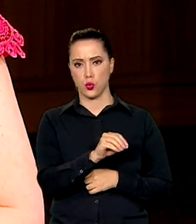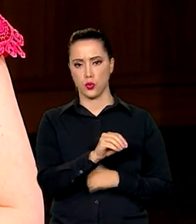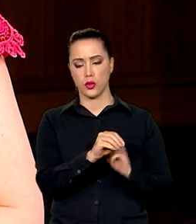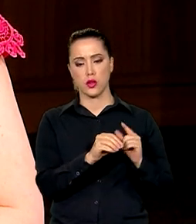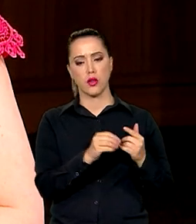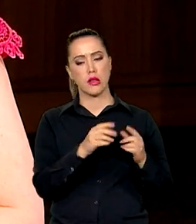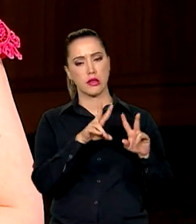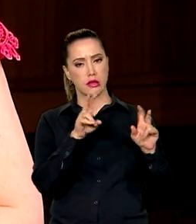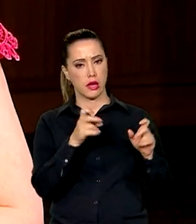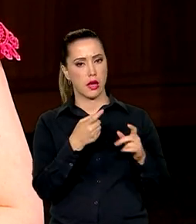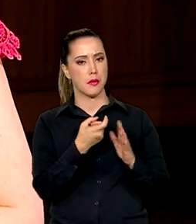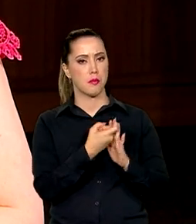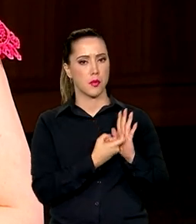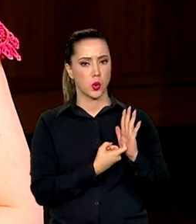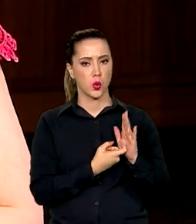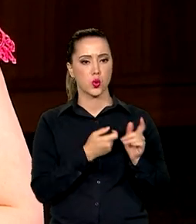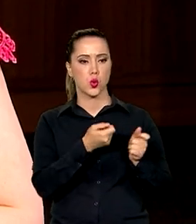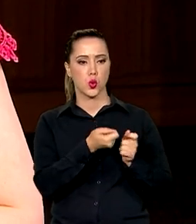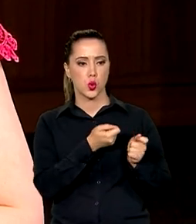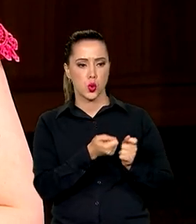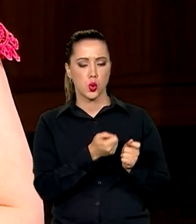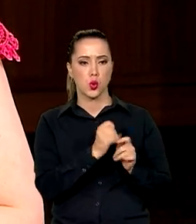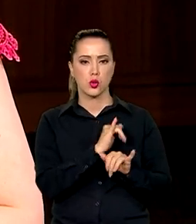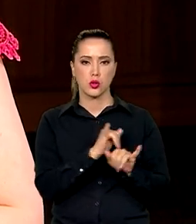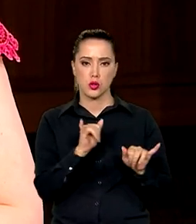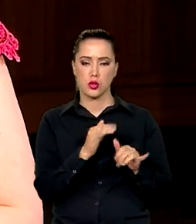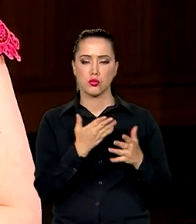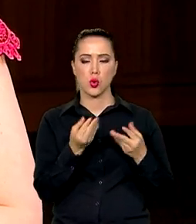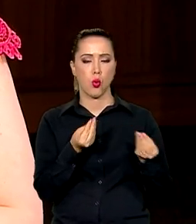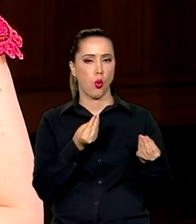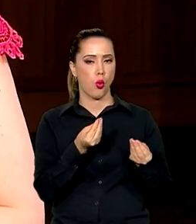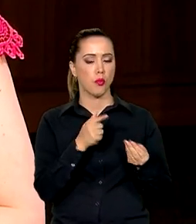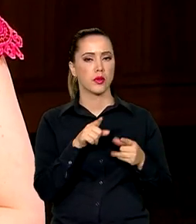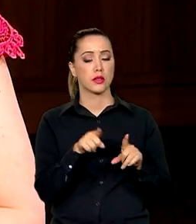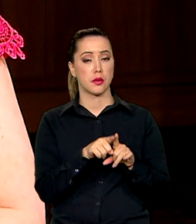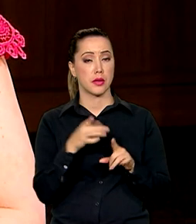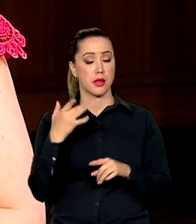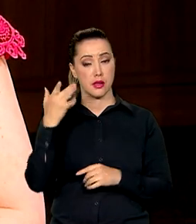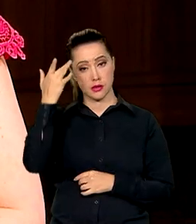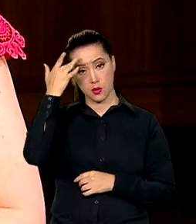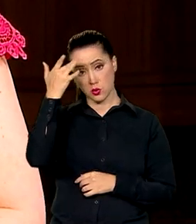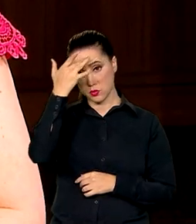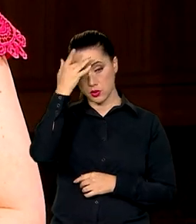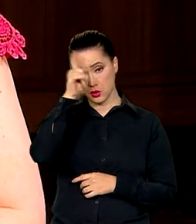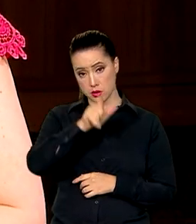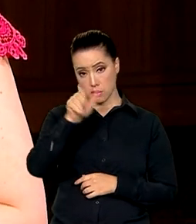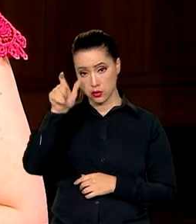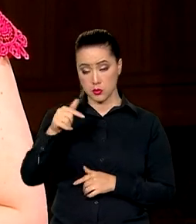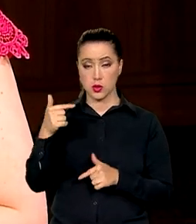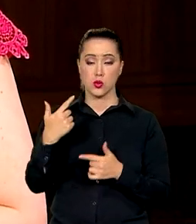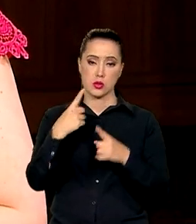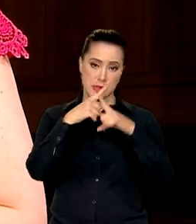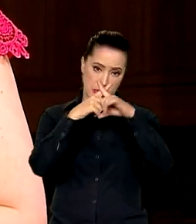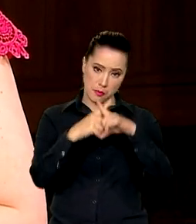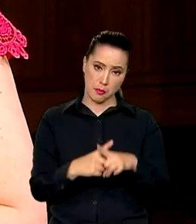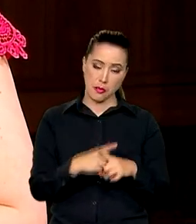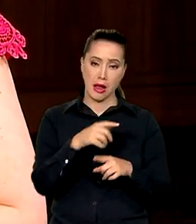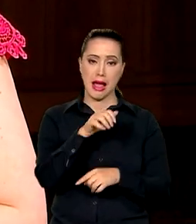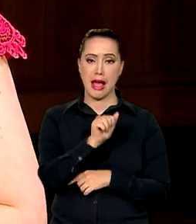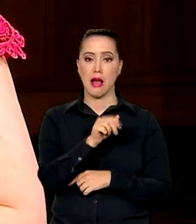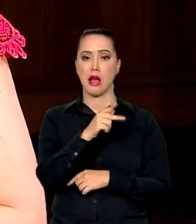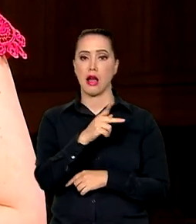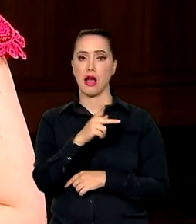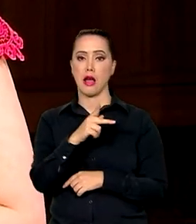tributação manipulação de resultados publicidade e até sobre a saúde mental dos apostadores Qual que é o papel do